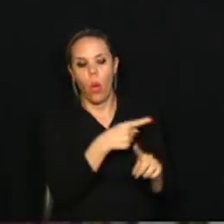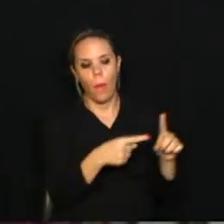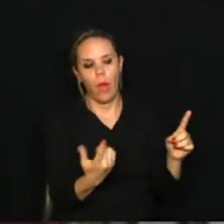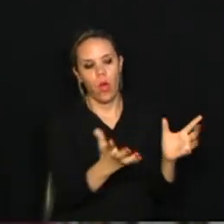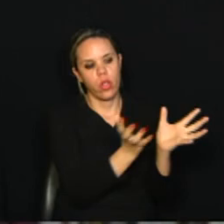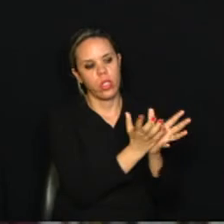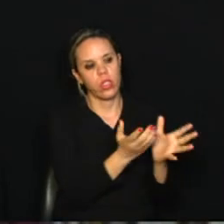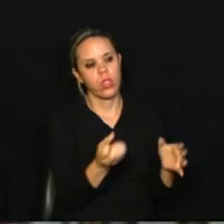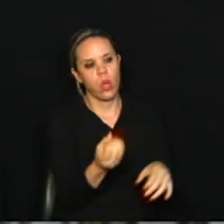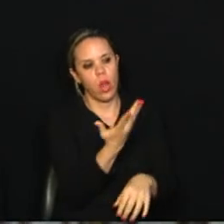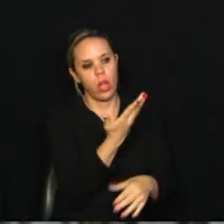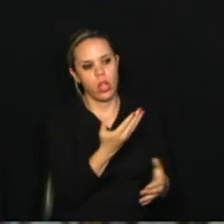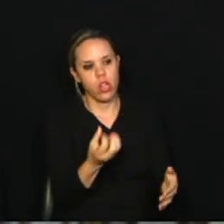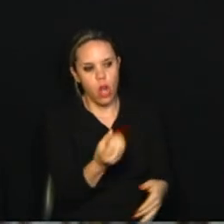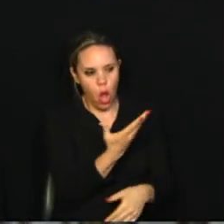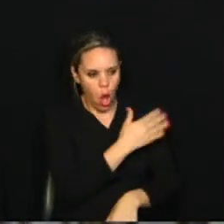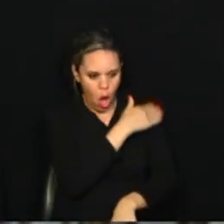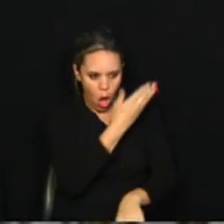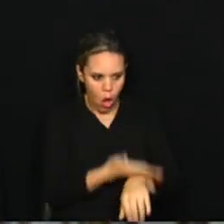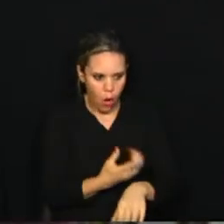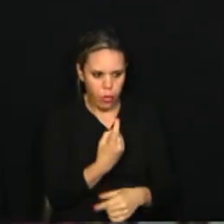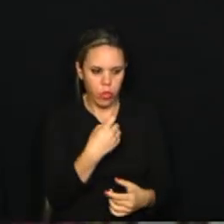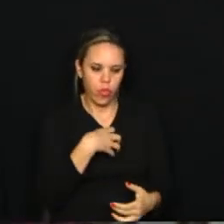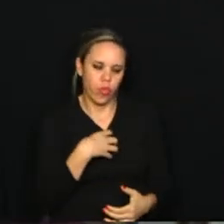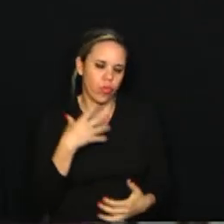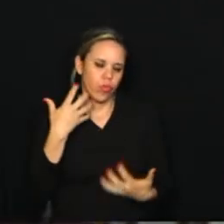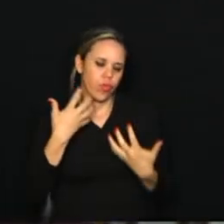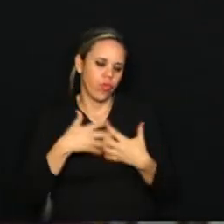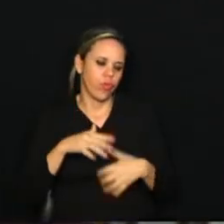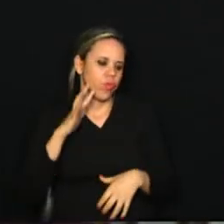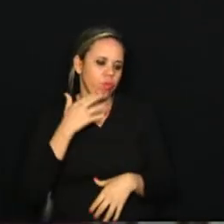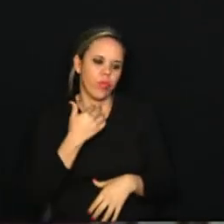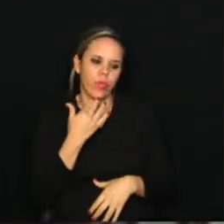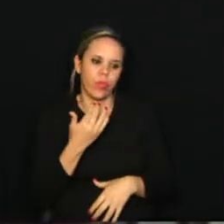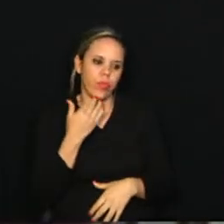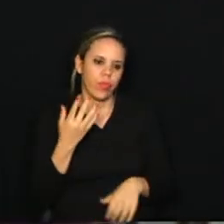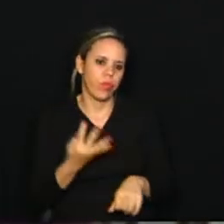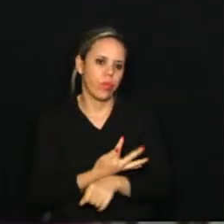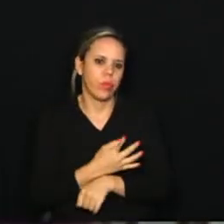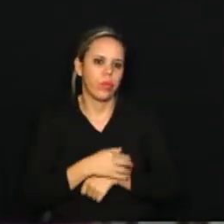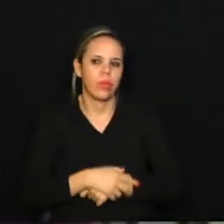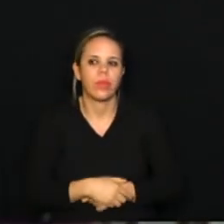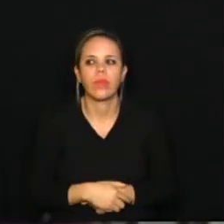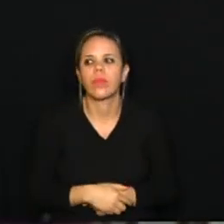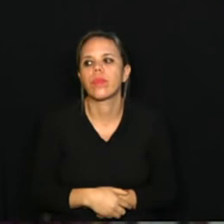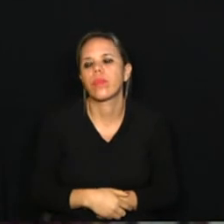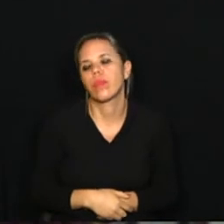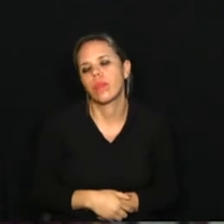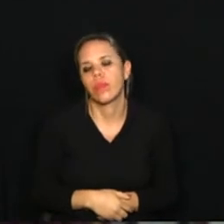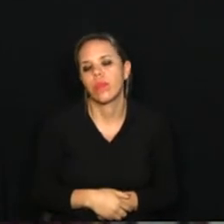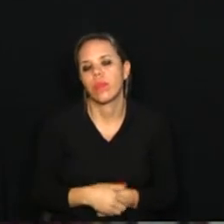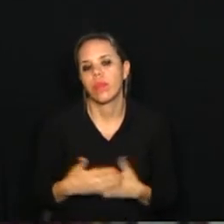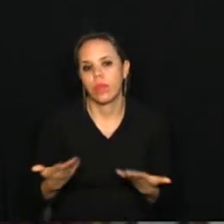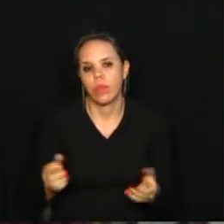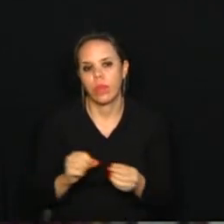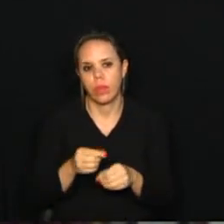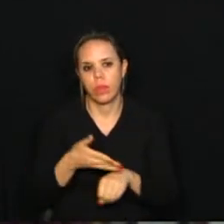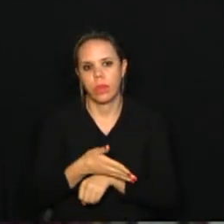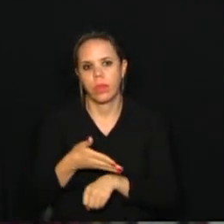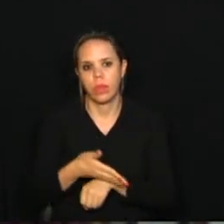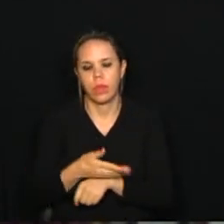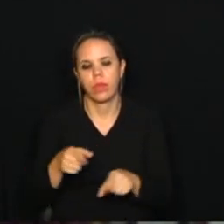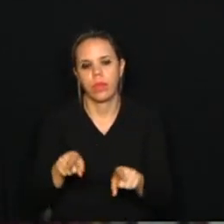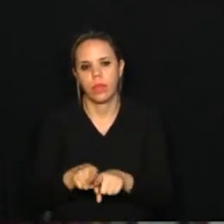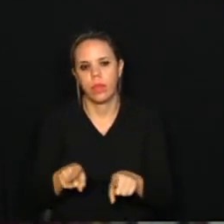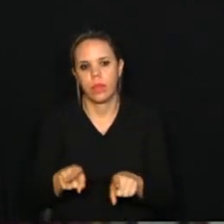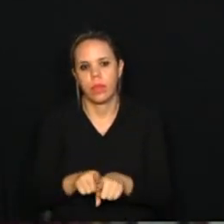escola nova, né? É o único jeito, porque senão não cabe, né? Então isso faz parte também